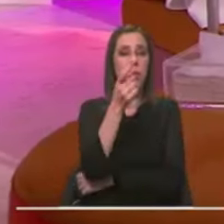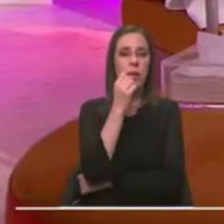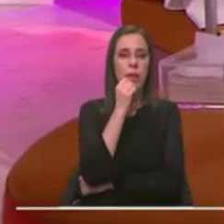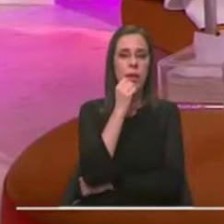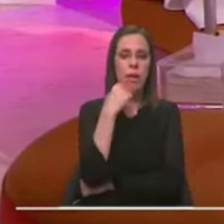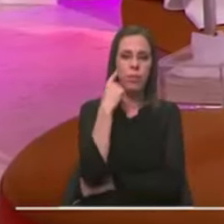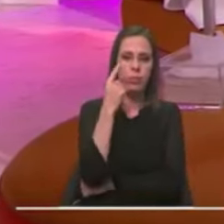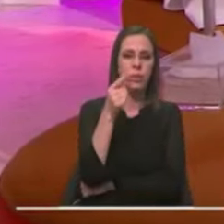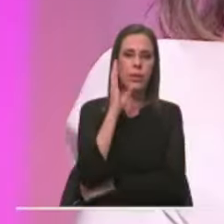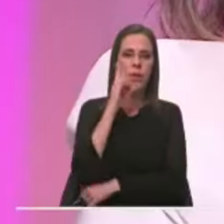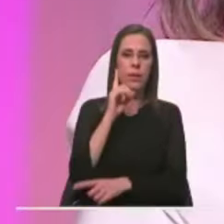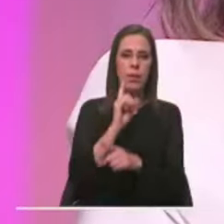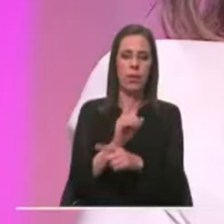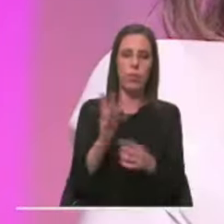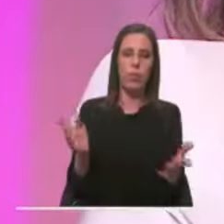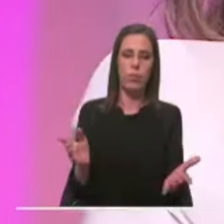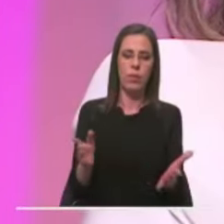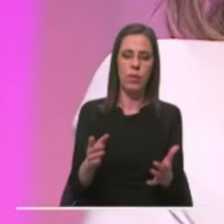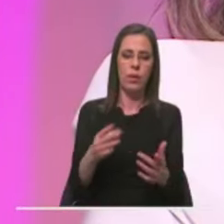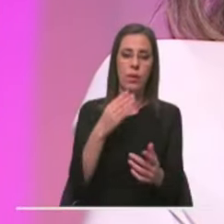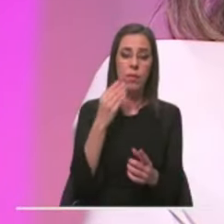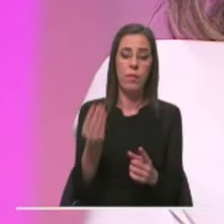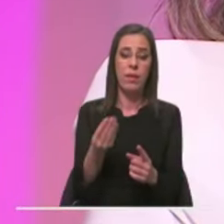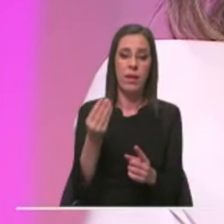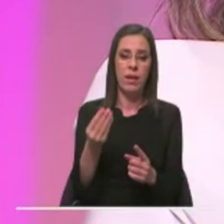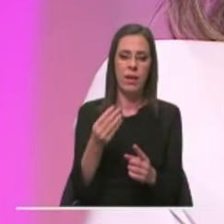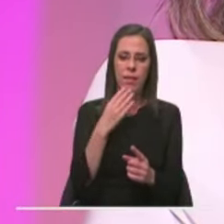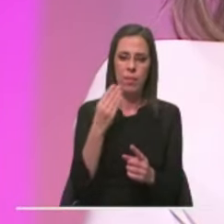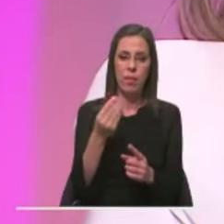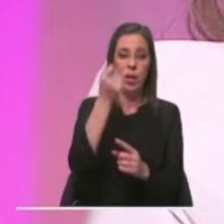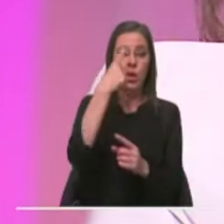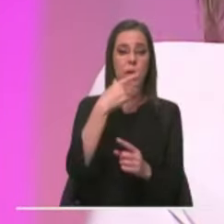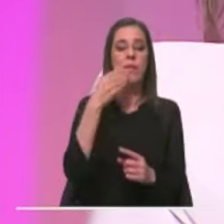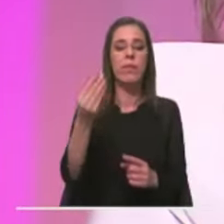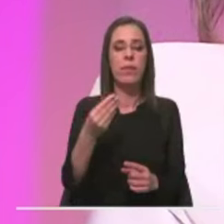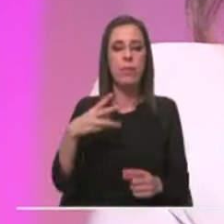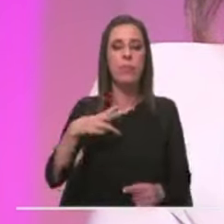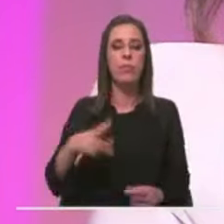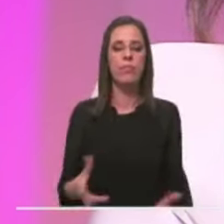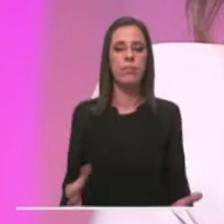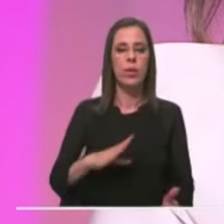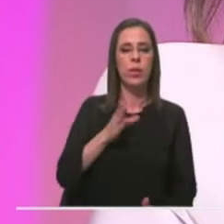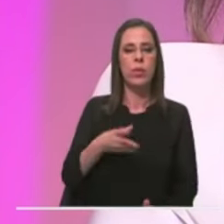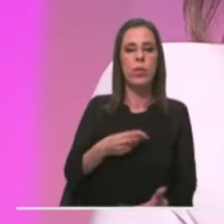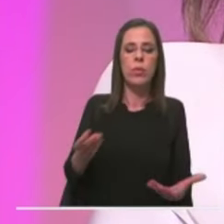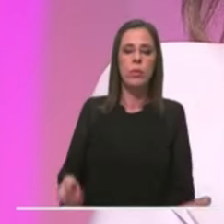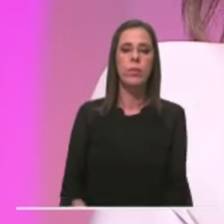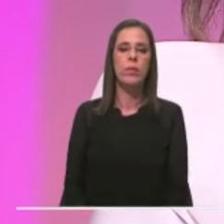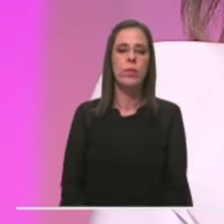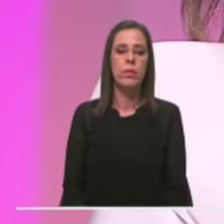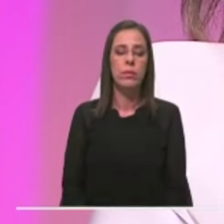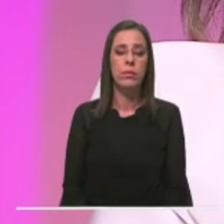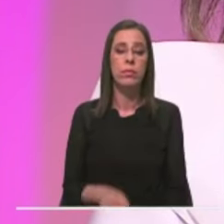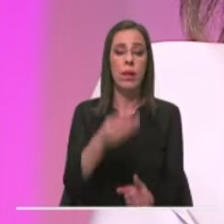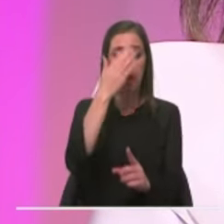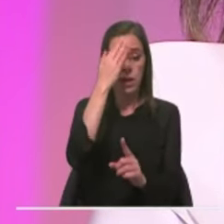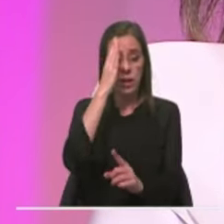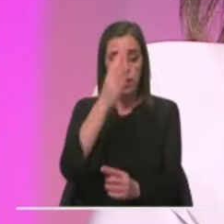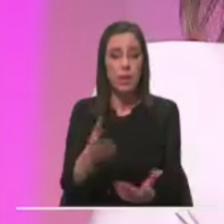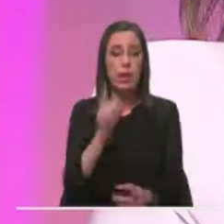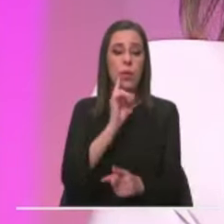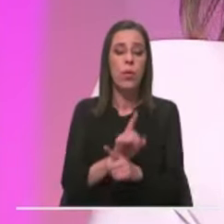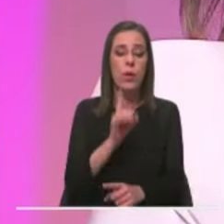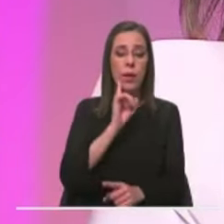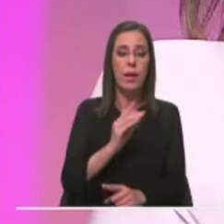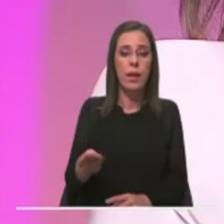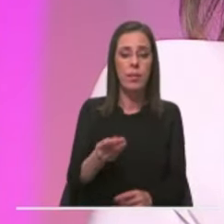pois ouvi dizer que sabia onde é que estava uma famosa uma uma história famosa em Portugal e no mundo inteiro e que a Conceição acha que sabe onde é